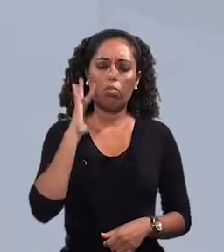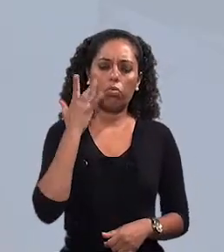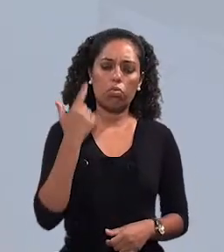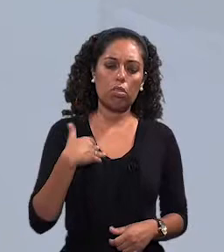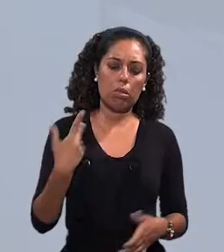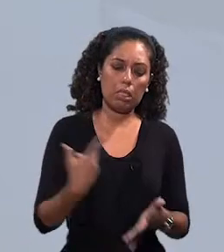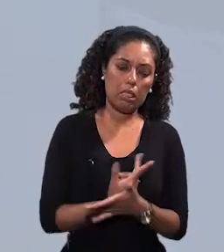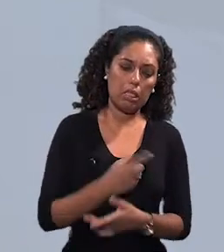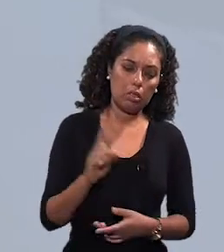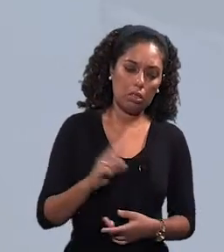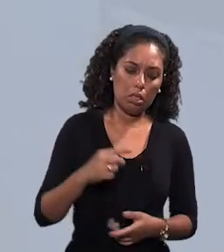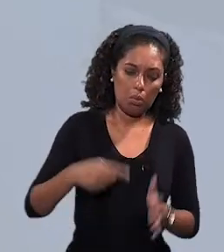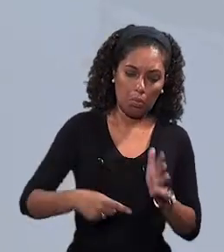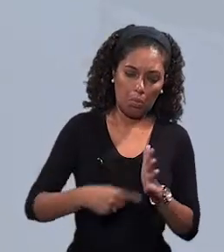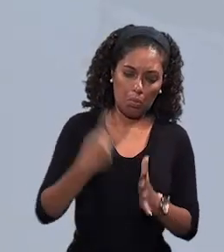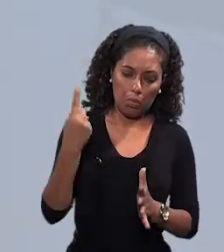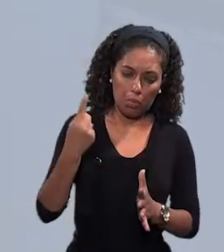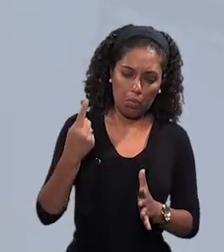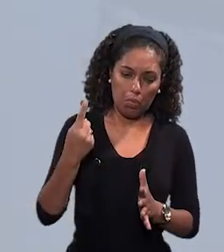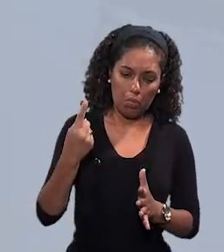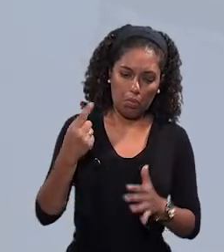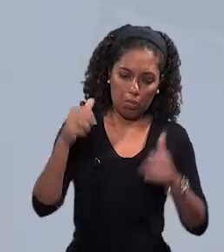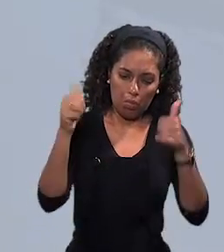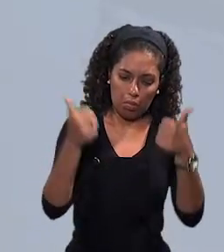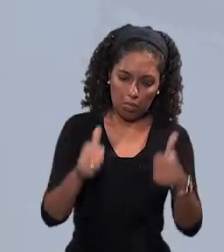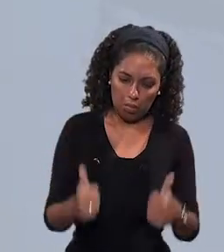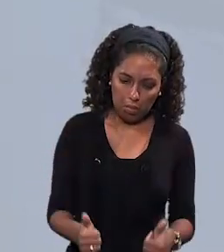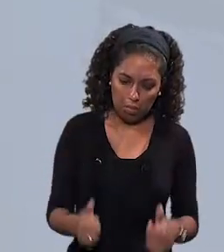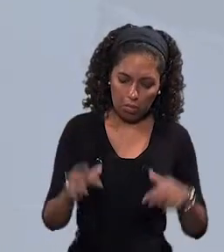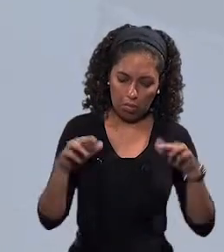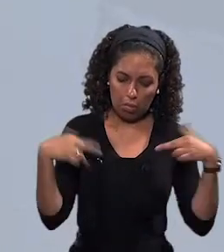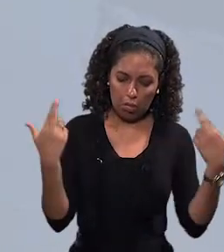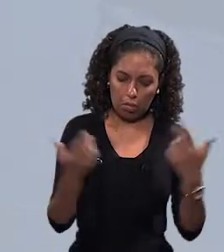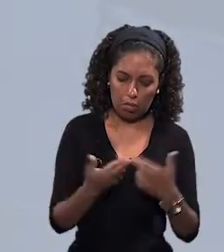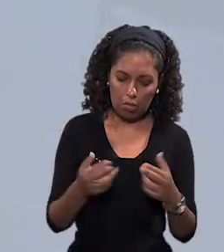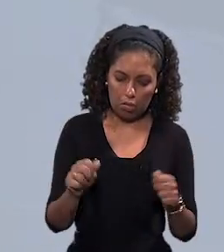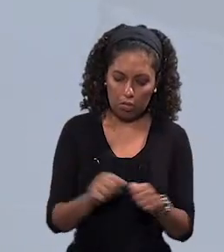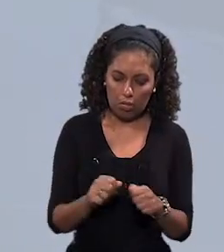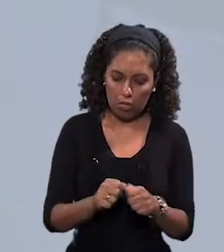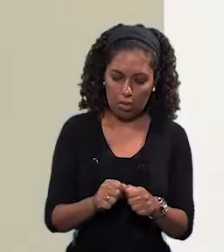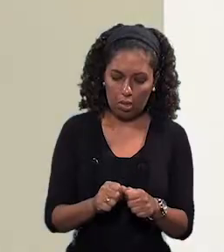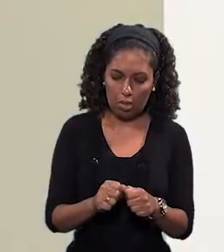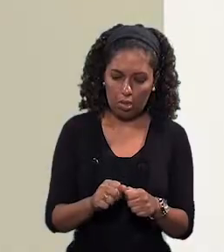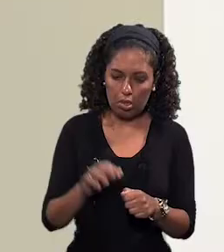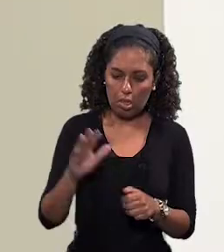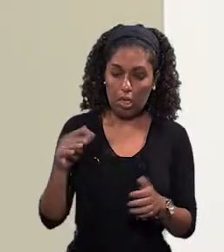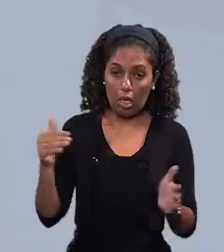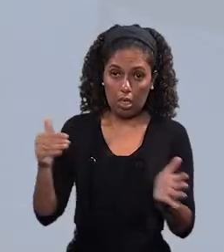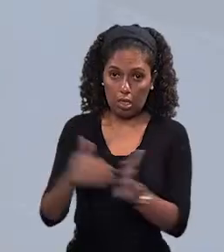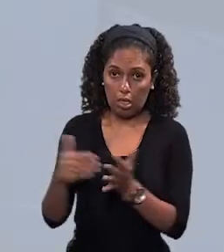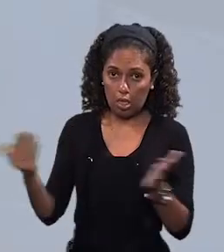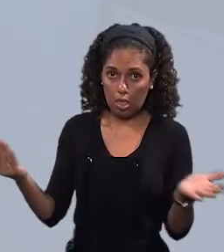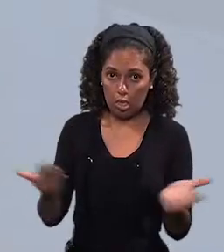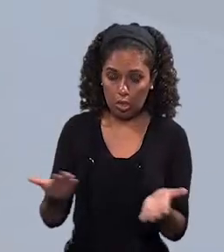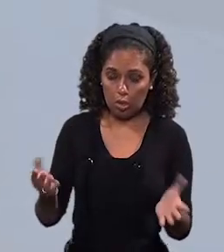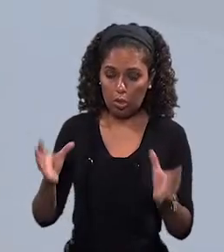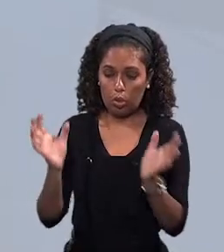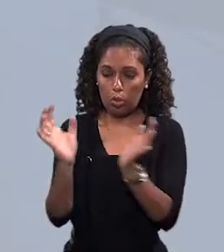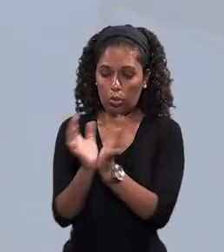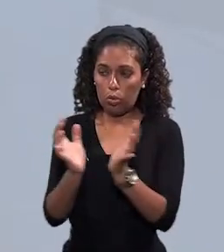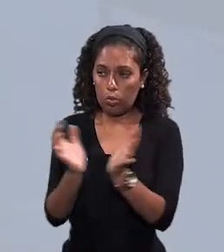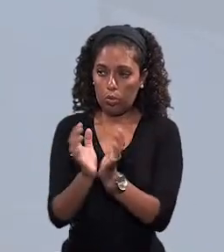estou equivocado, foi a primeira homenagem que alguém fez. Exatamente. Né? O Flamengo não tinha feito nada até